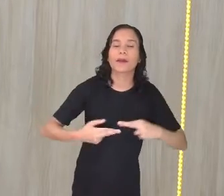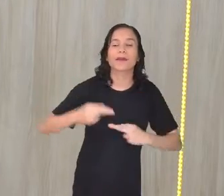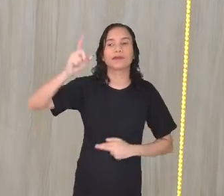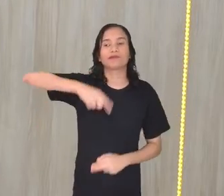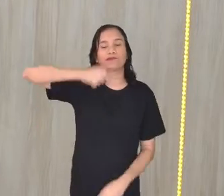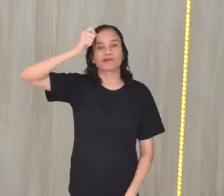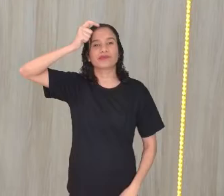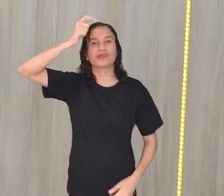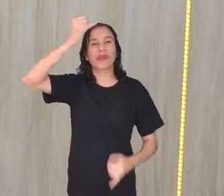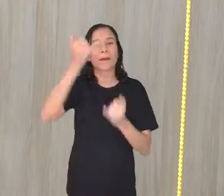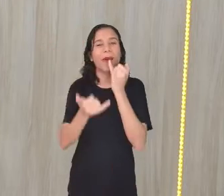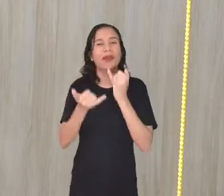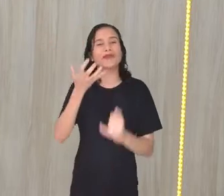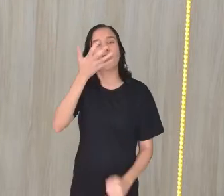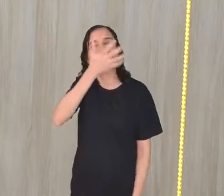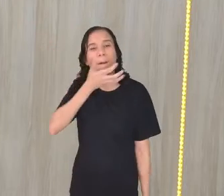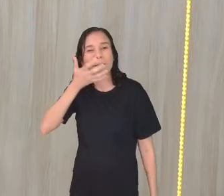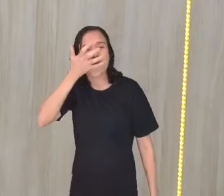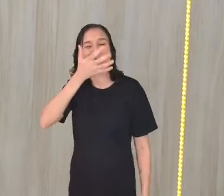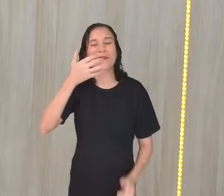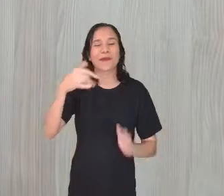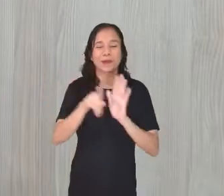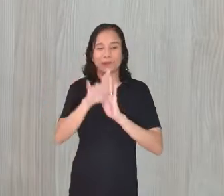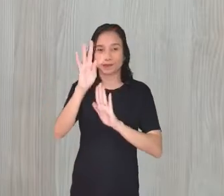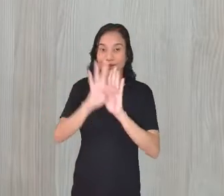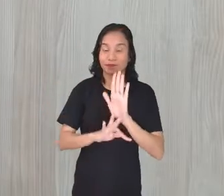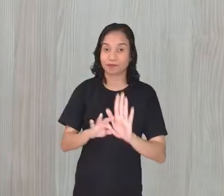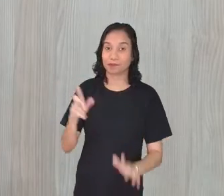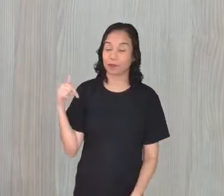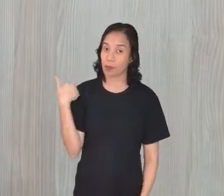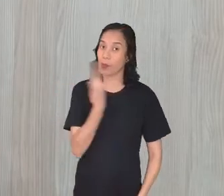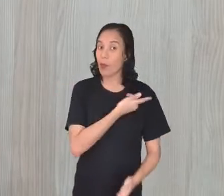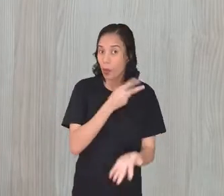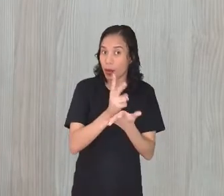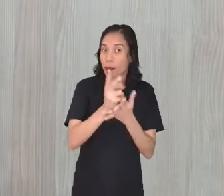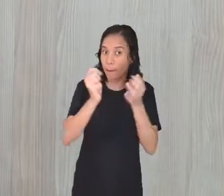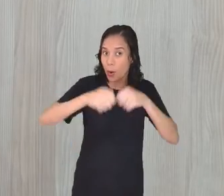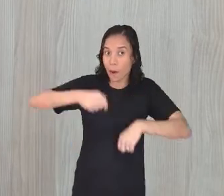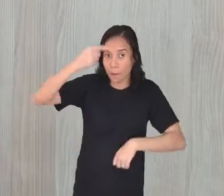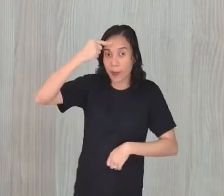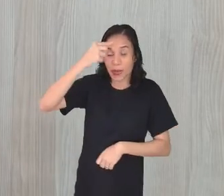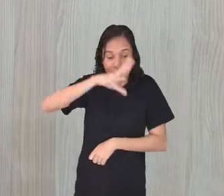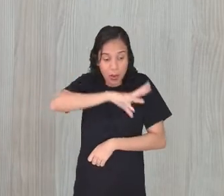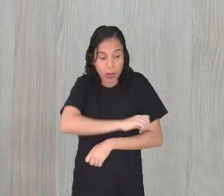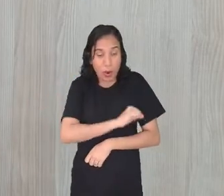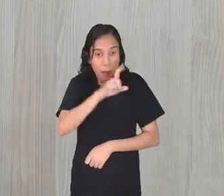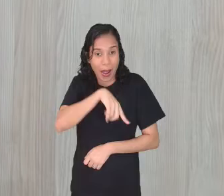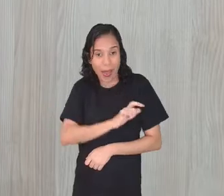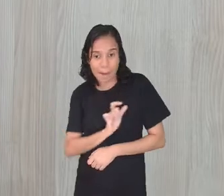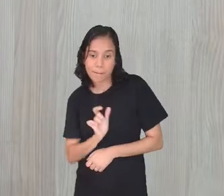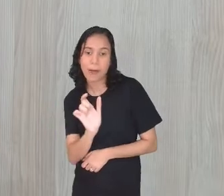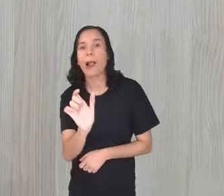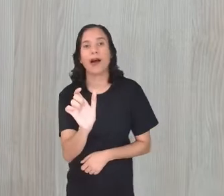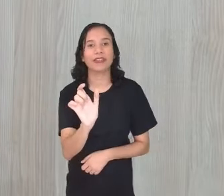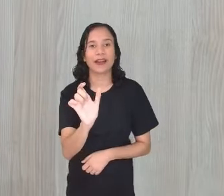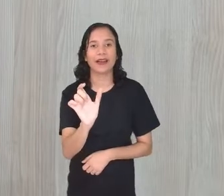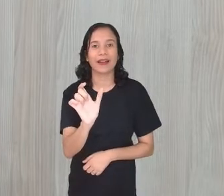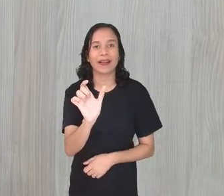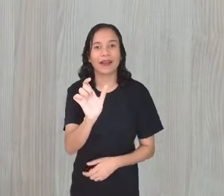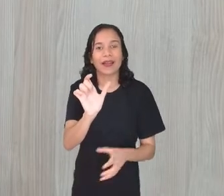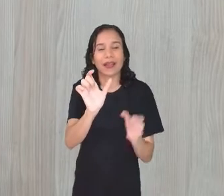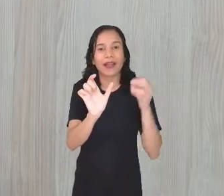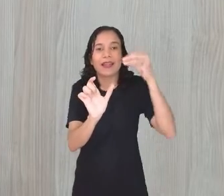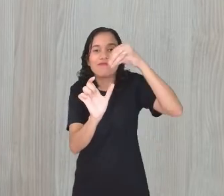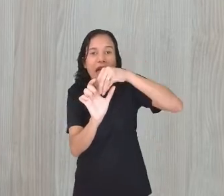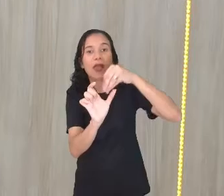de musicalidade ao longo do poema. E aí também a gente sempre pode pensar que amar está nessas palavras, né? Sim, contida,